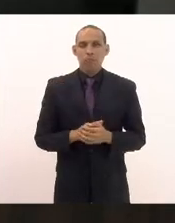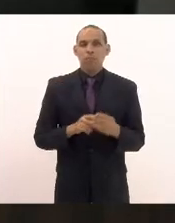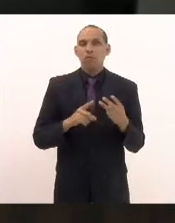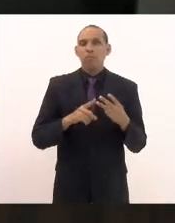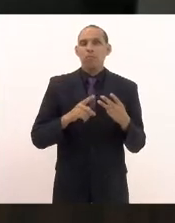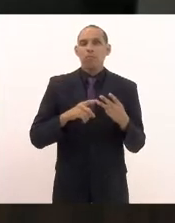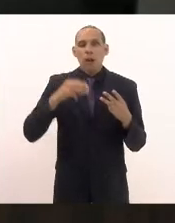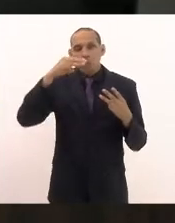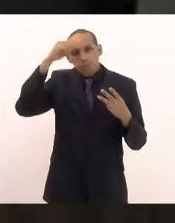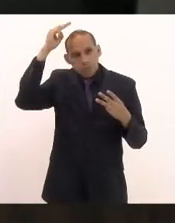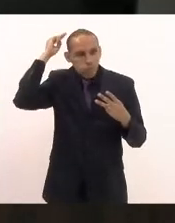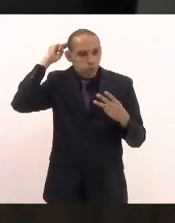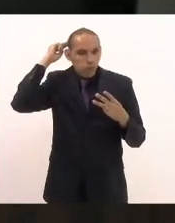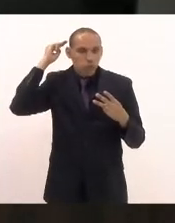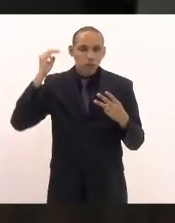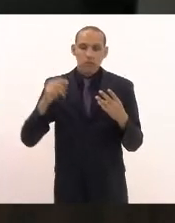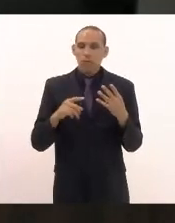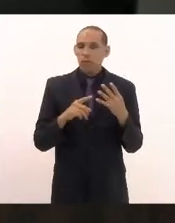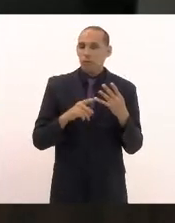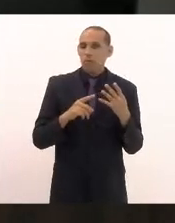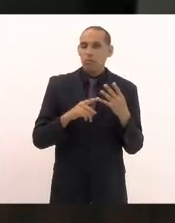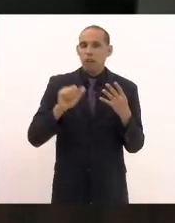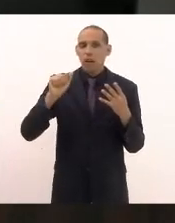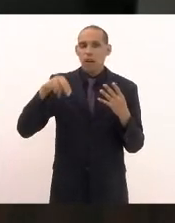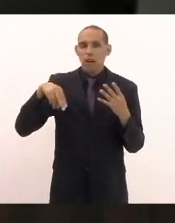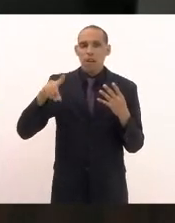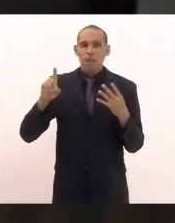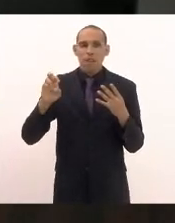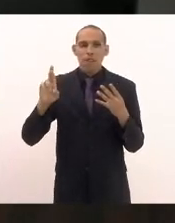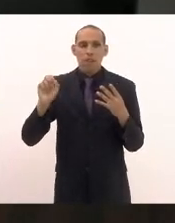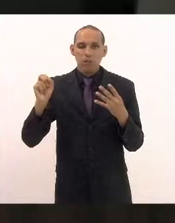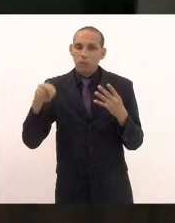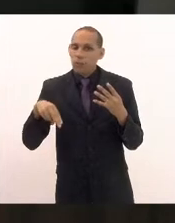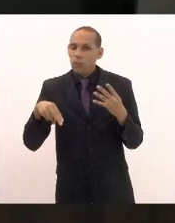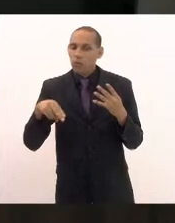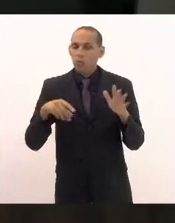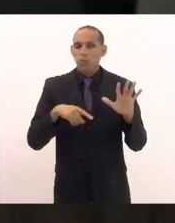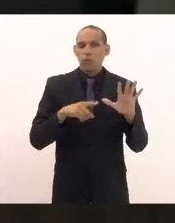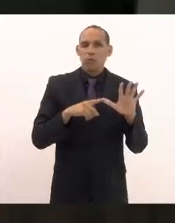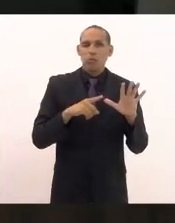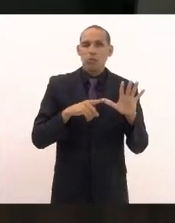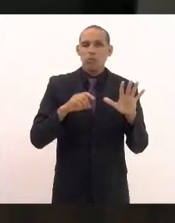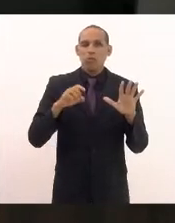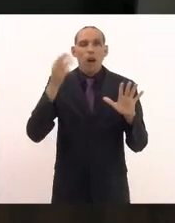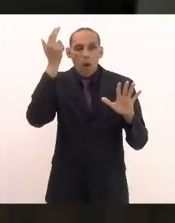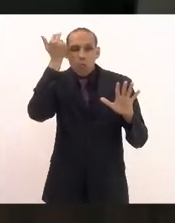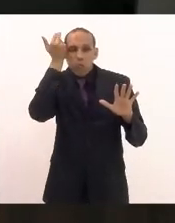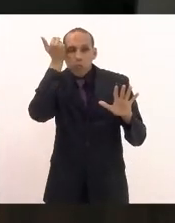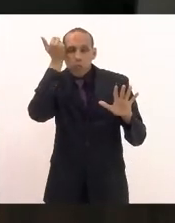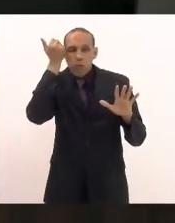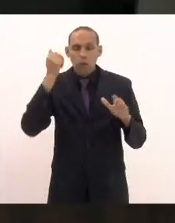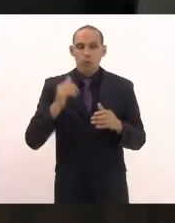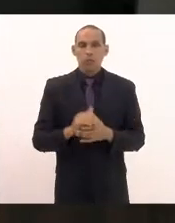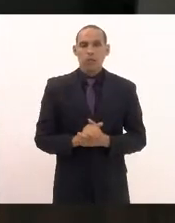Deputado Márcio Pacheco. Deputado Anderson Moraes. Deputado Eliomar Coelho.